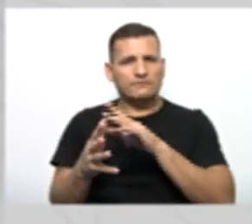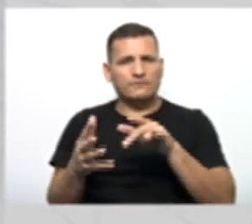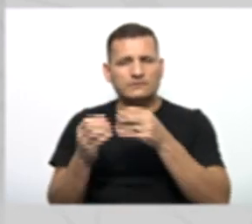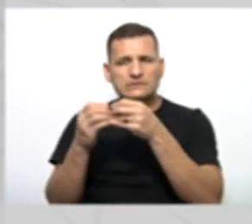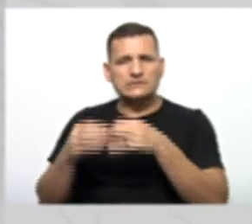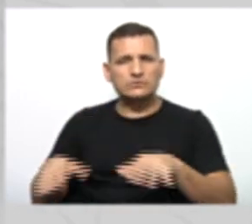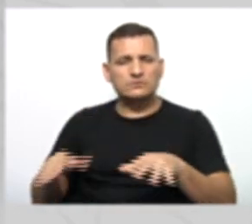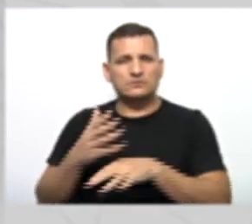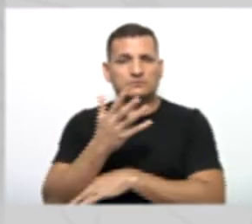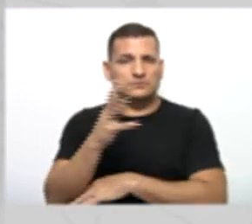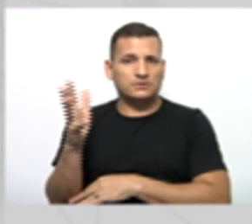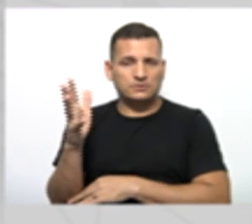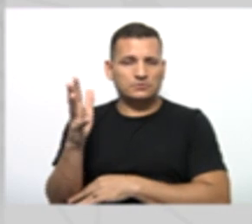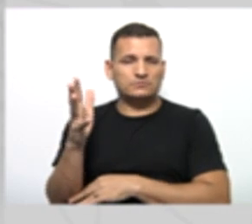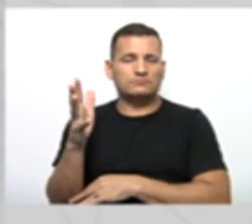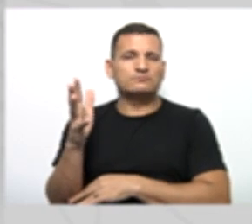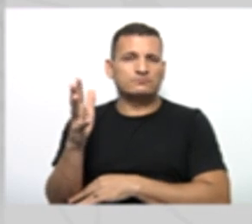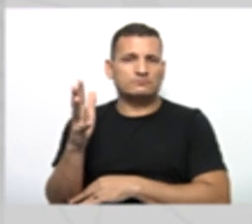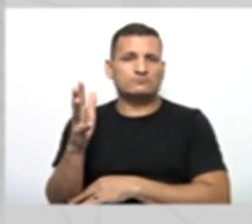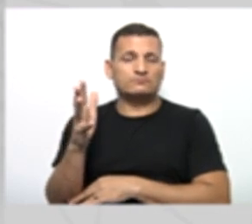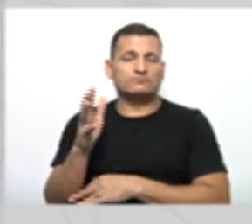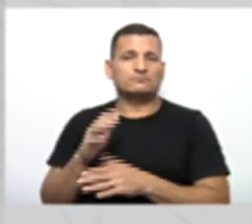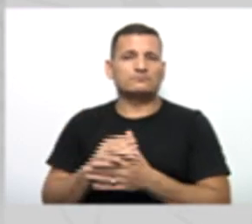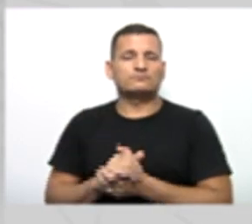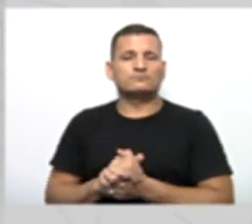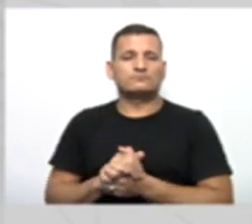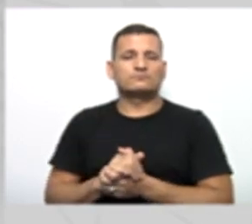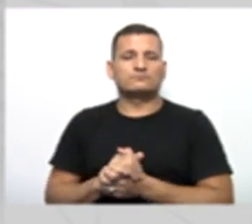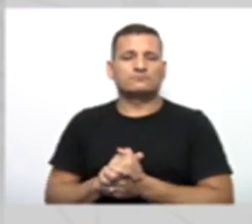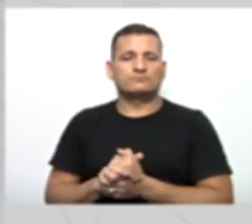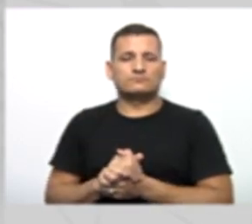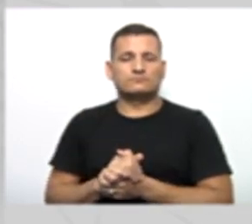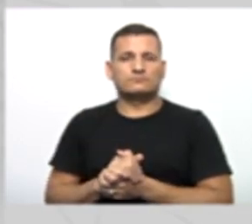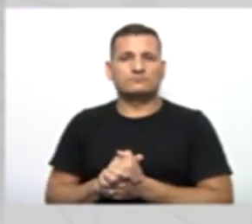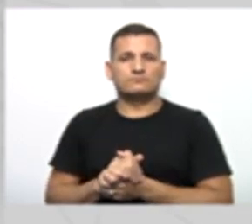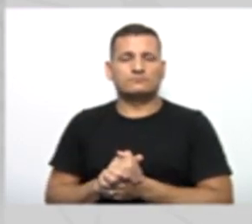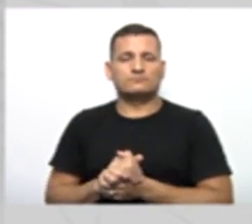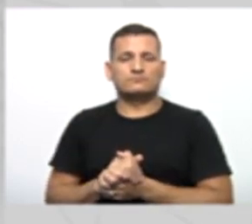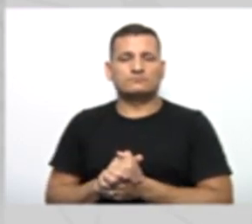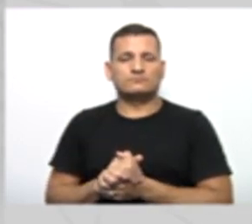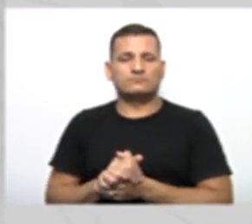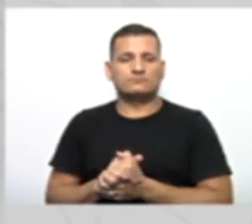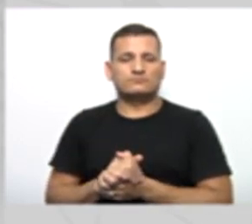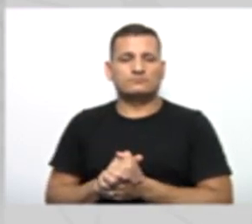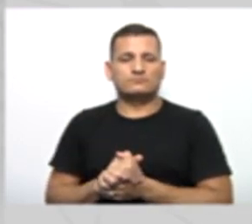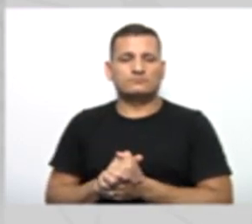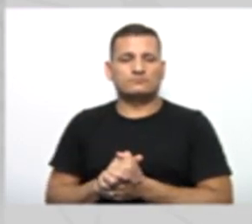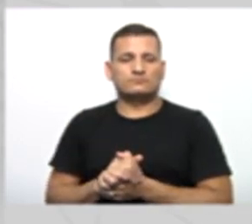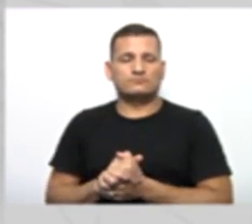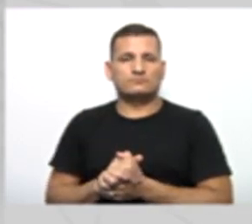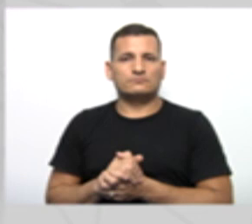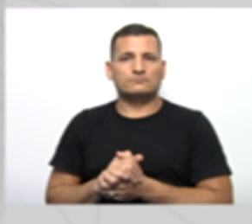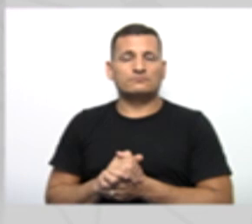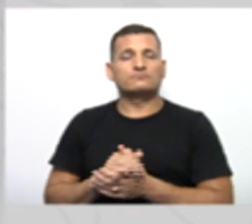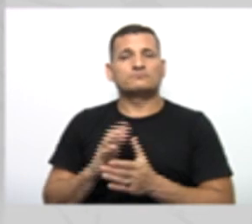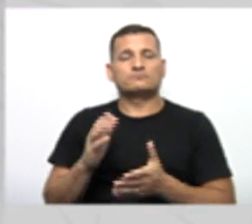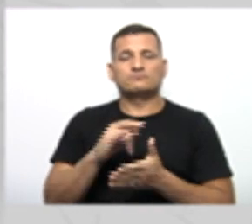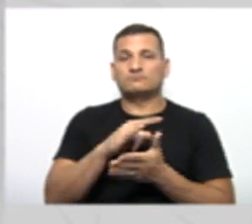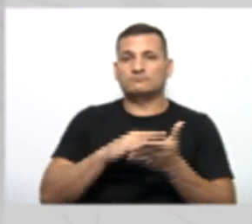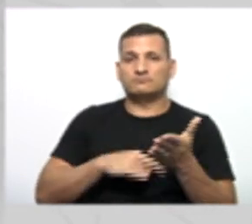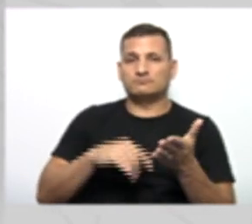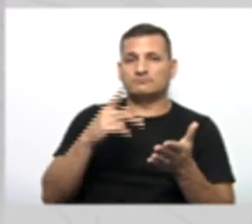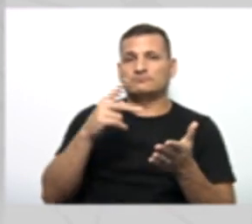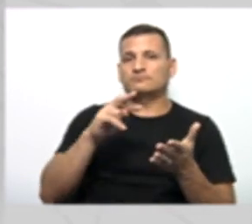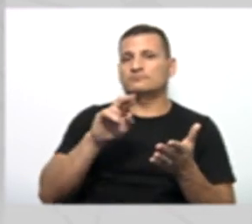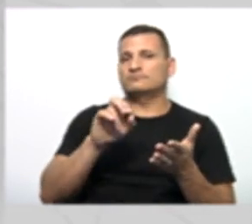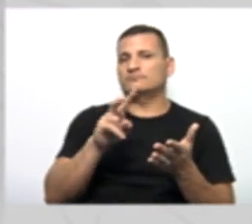que tornaria aquele empreendimento sem viabilidade ambiental. Concedida essa licença